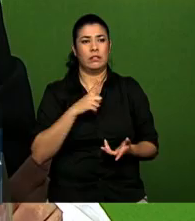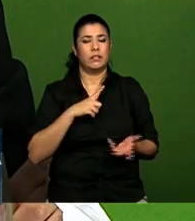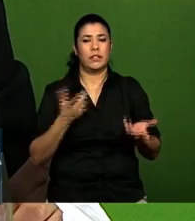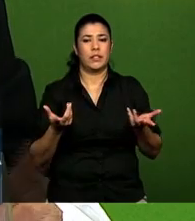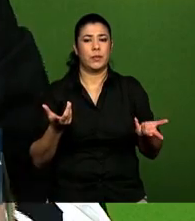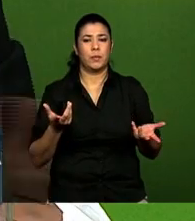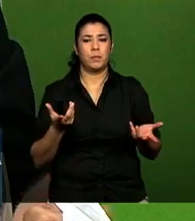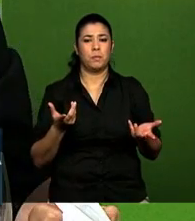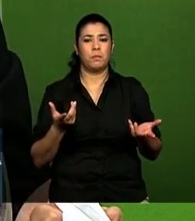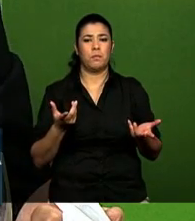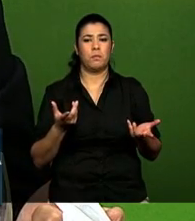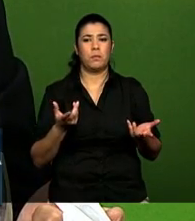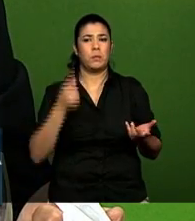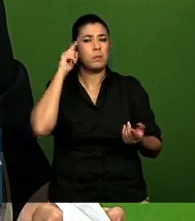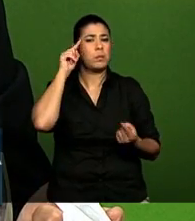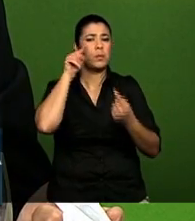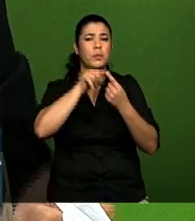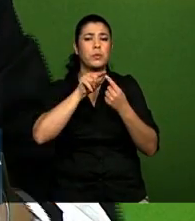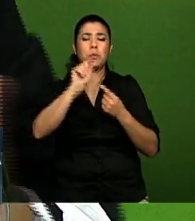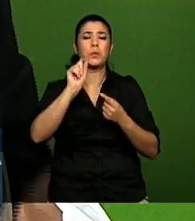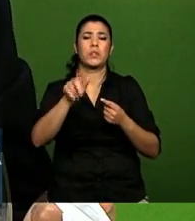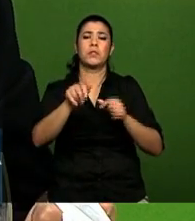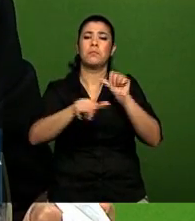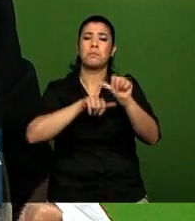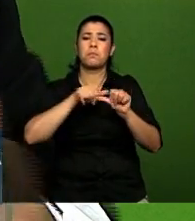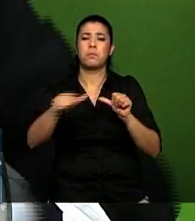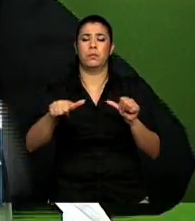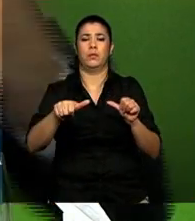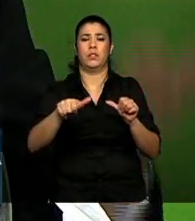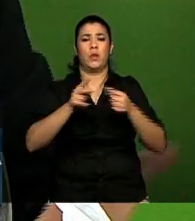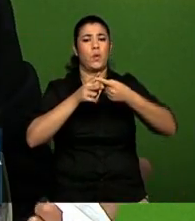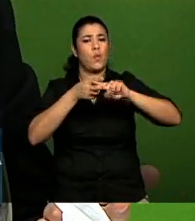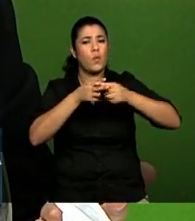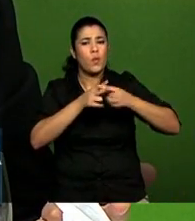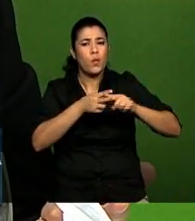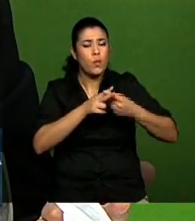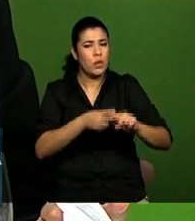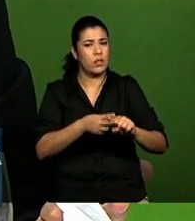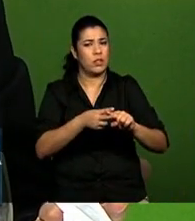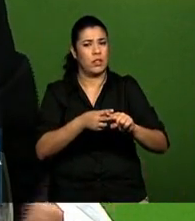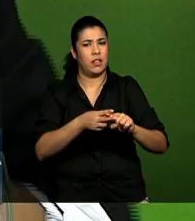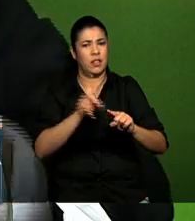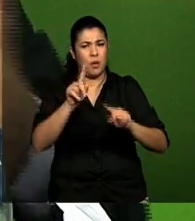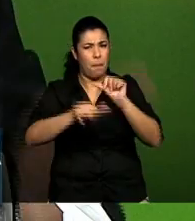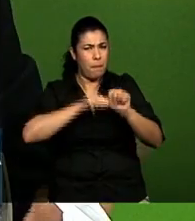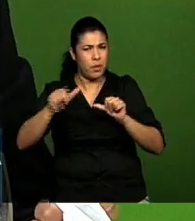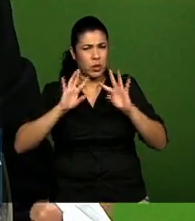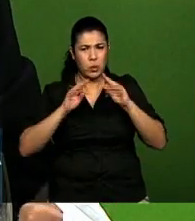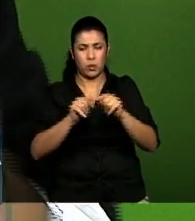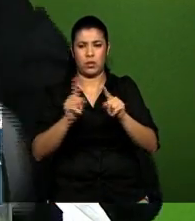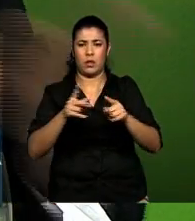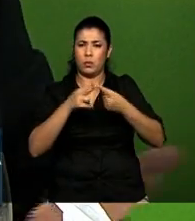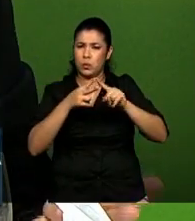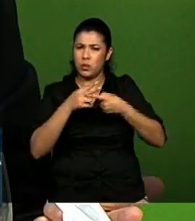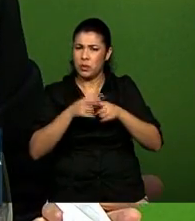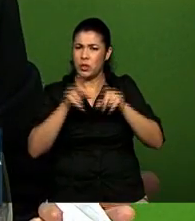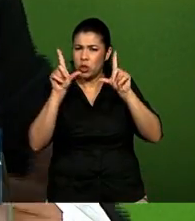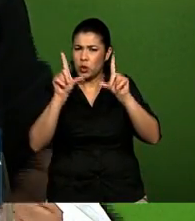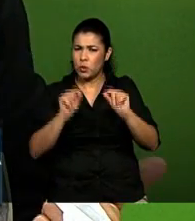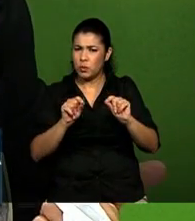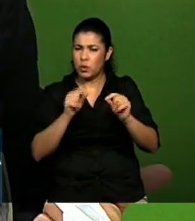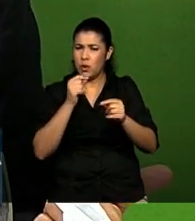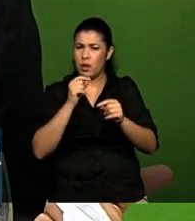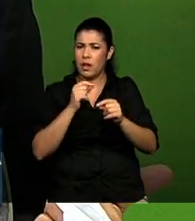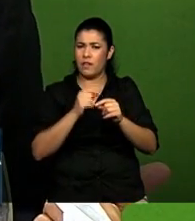natureza corretiva que nada tem a ver com as grandes políticas de redução de gastos que outros países